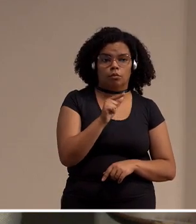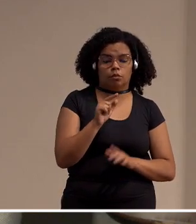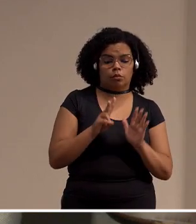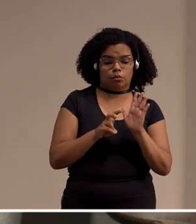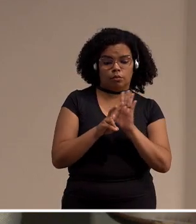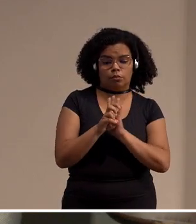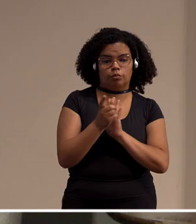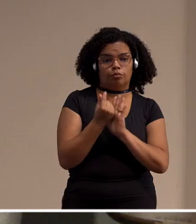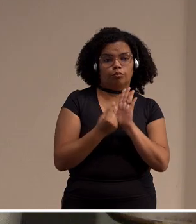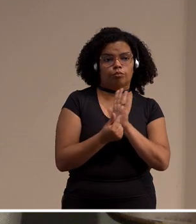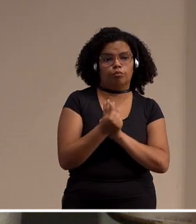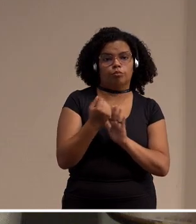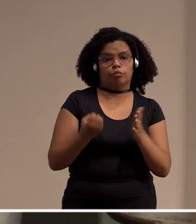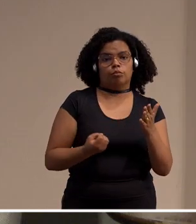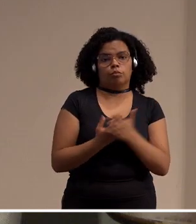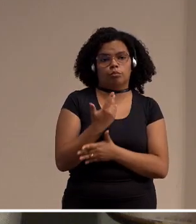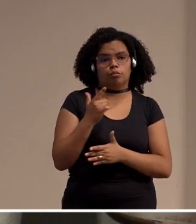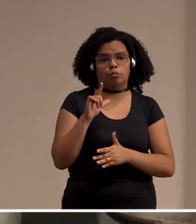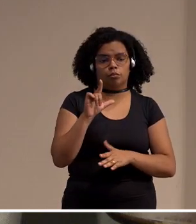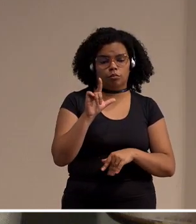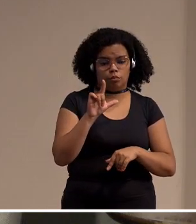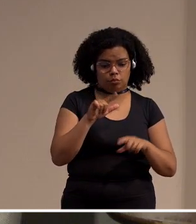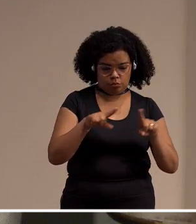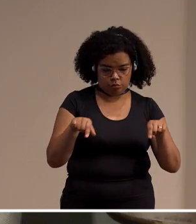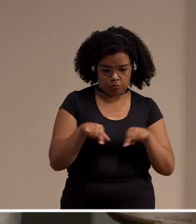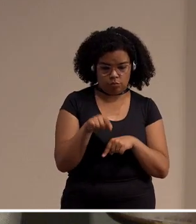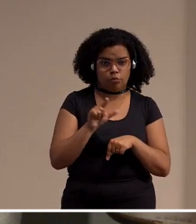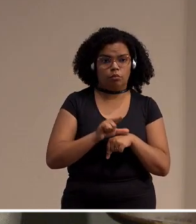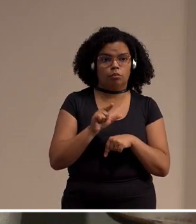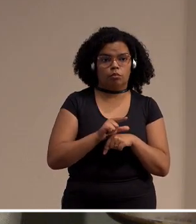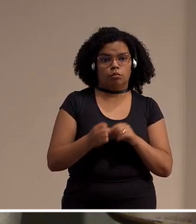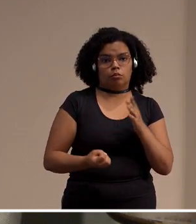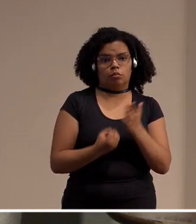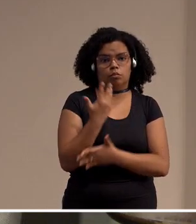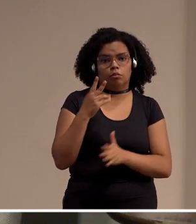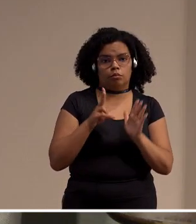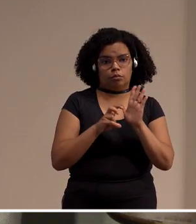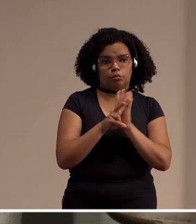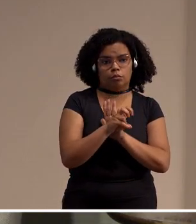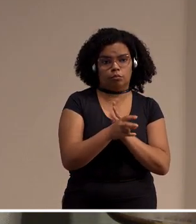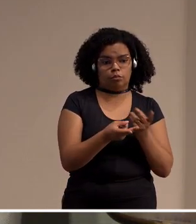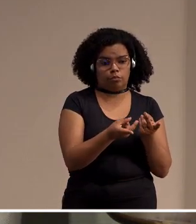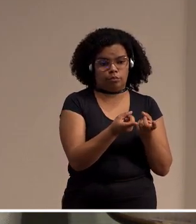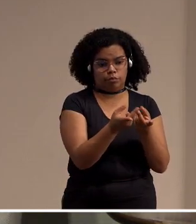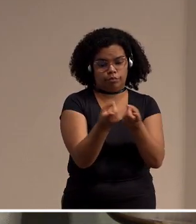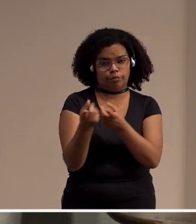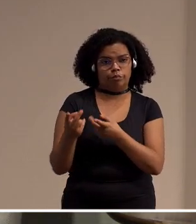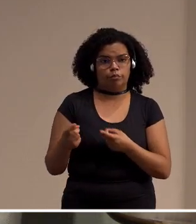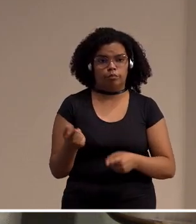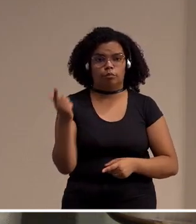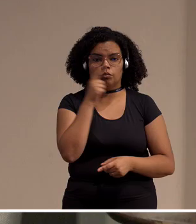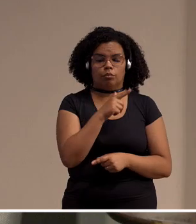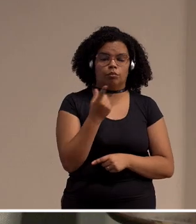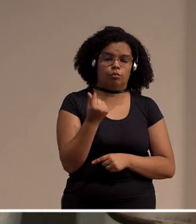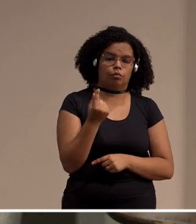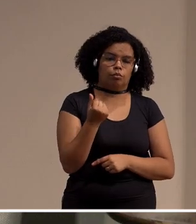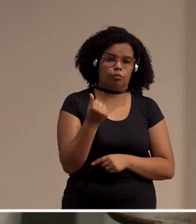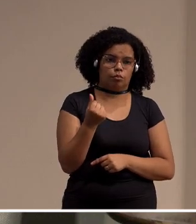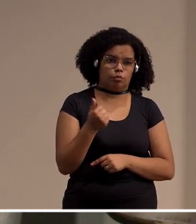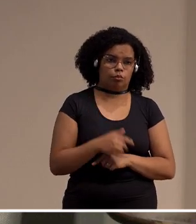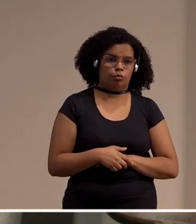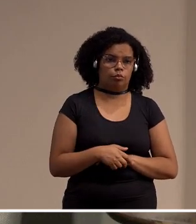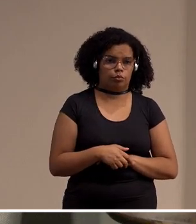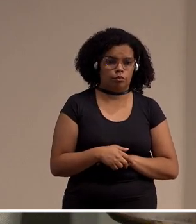Ele é um cara que tem laboratórios para criar novos vírus, para comercializar e ganhar dinheiro com isso na